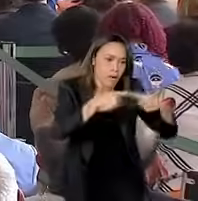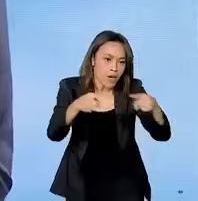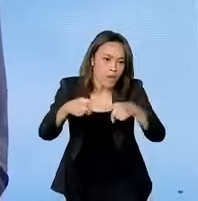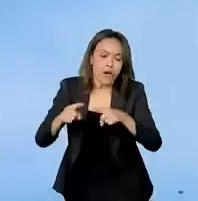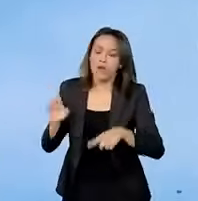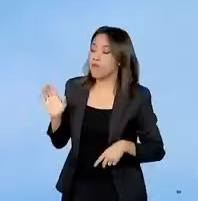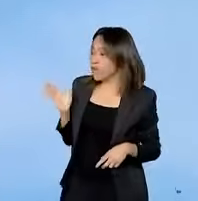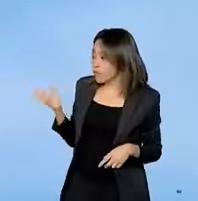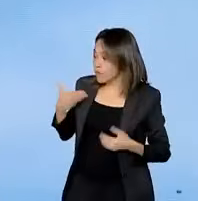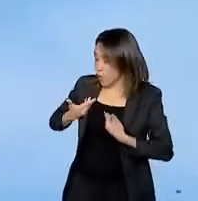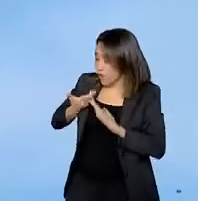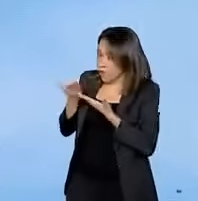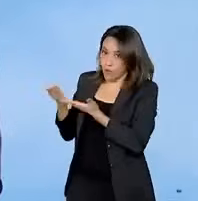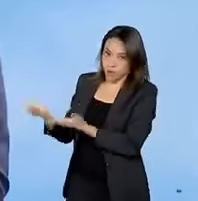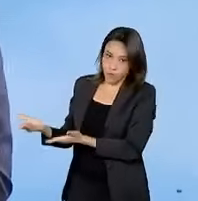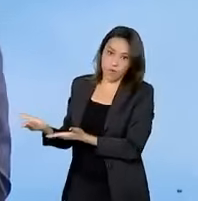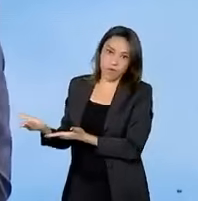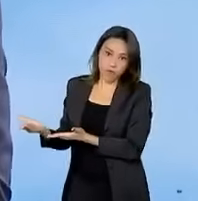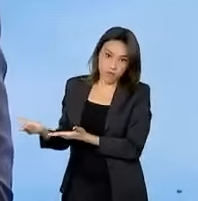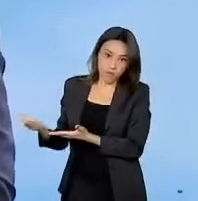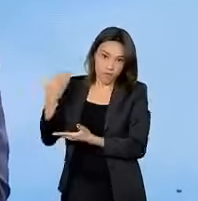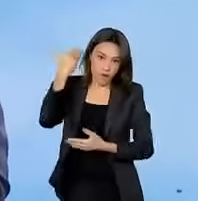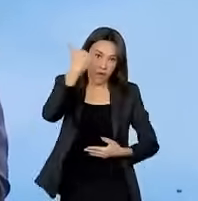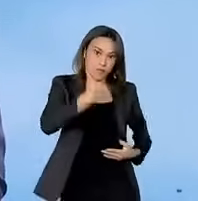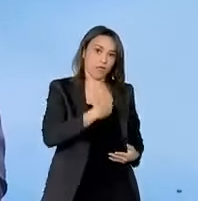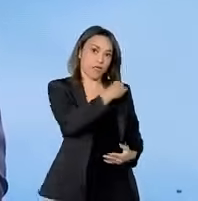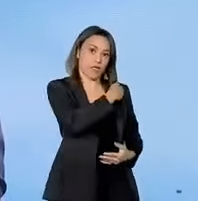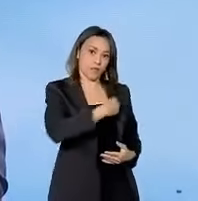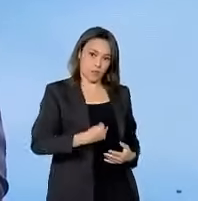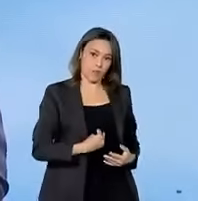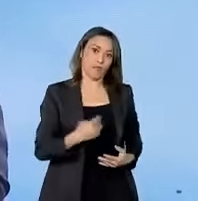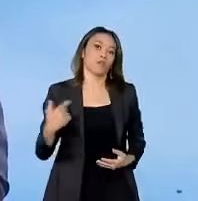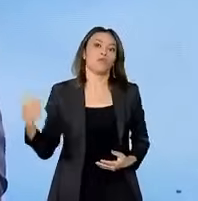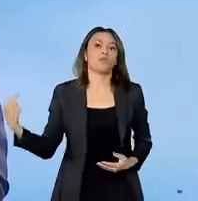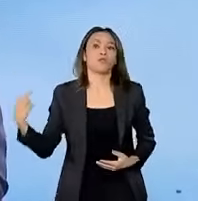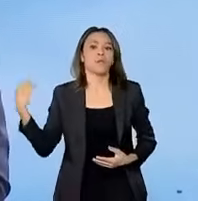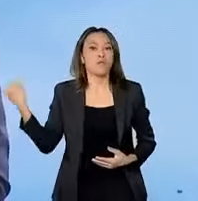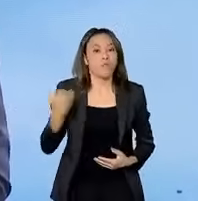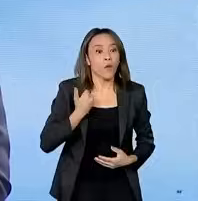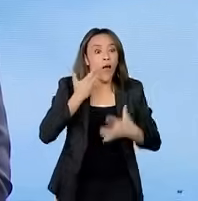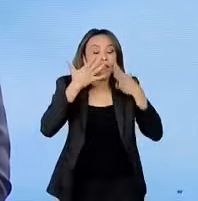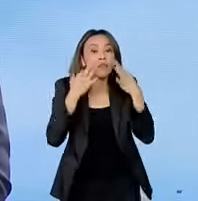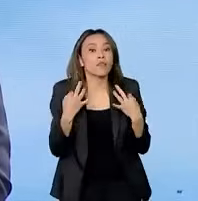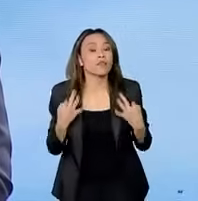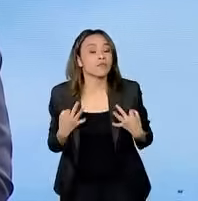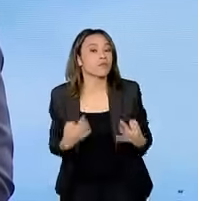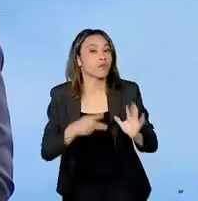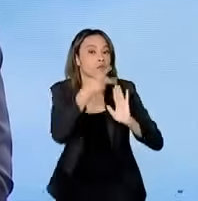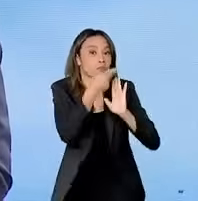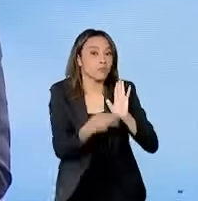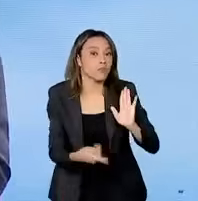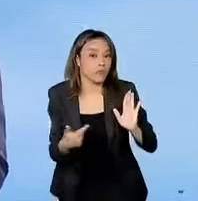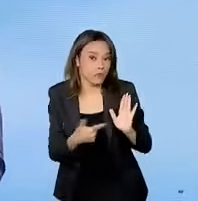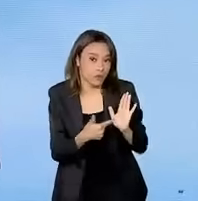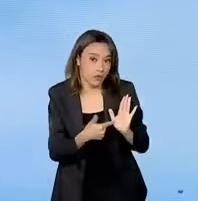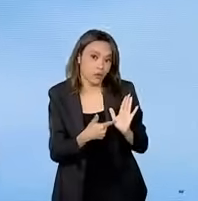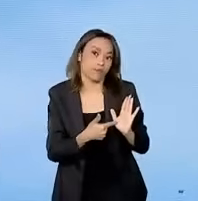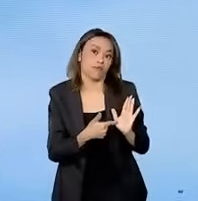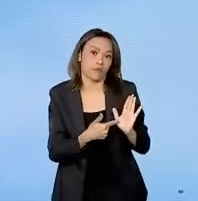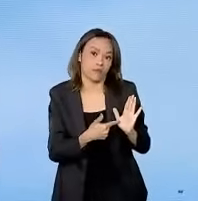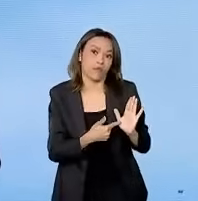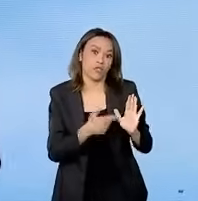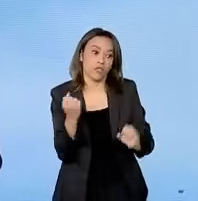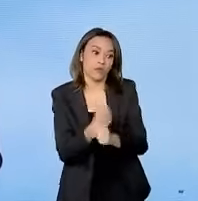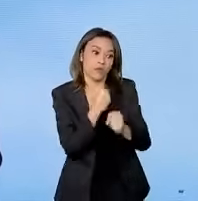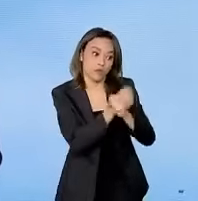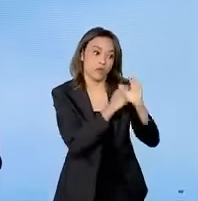senhor me convidou, presidente, o senhor disse: Jader, tenha atenção aos projetos do Minha Casa Minha Vida Entidade. As casas são